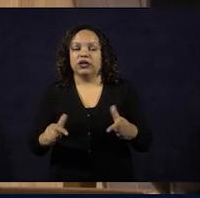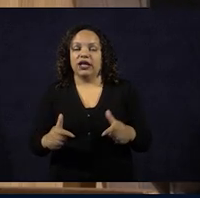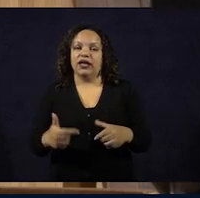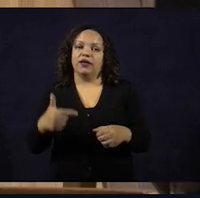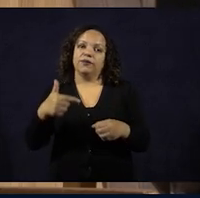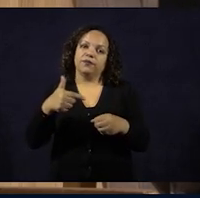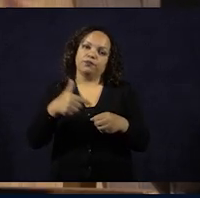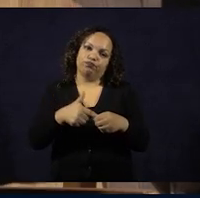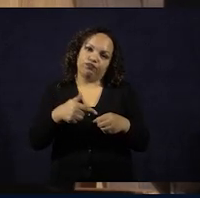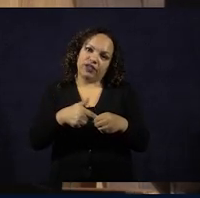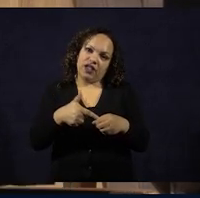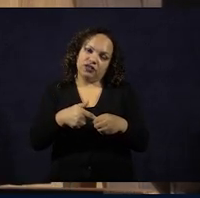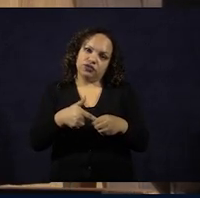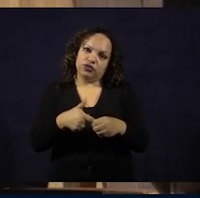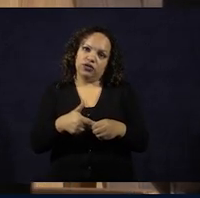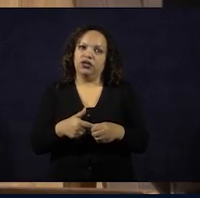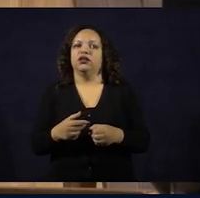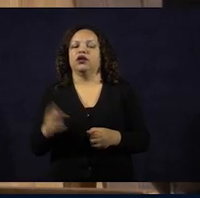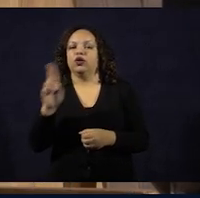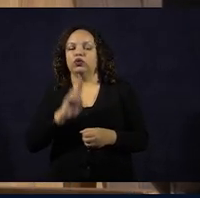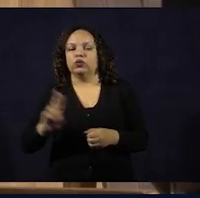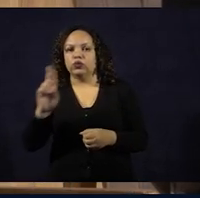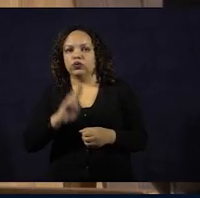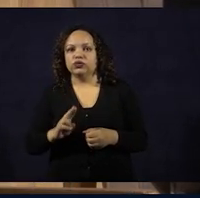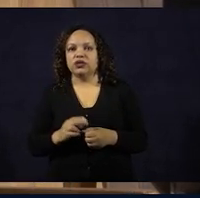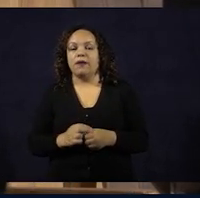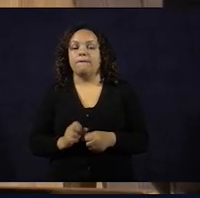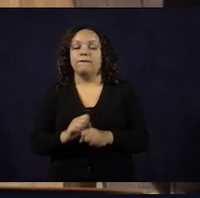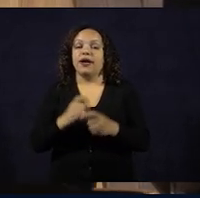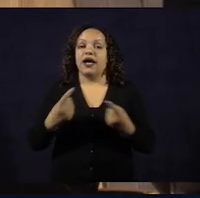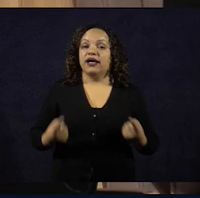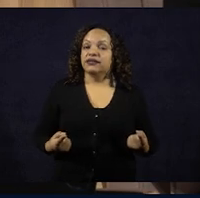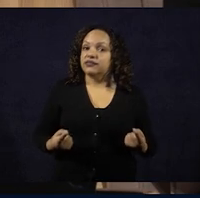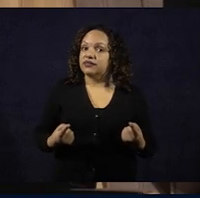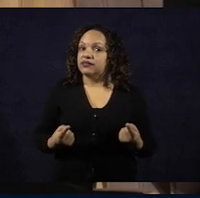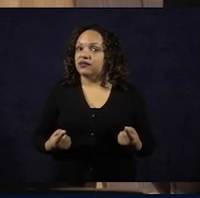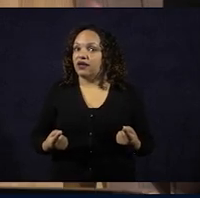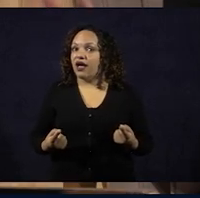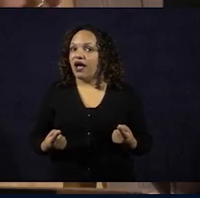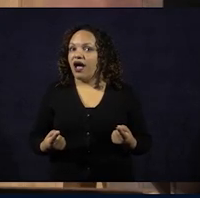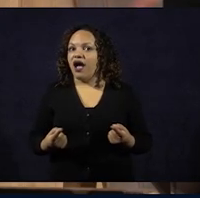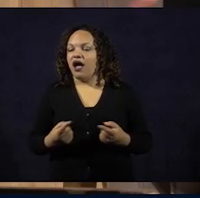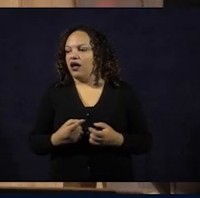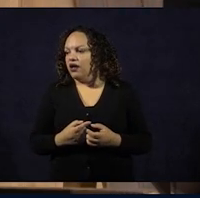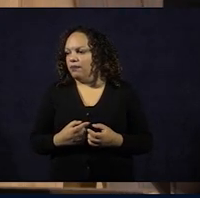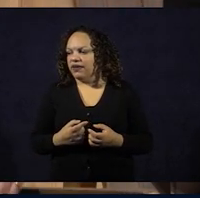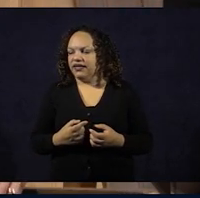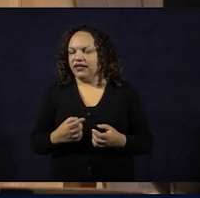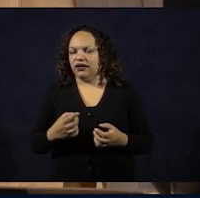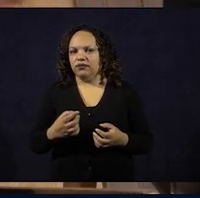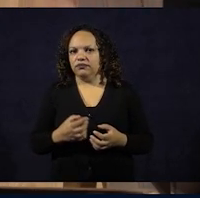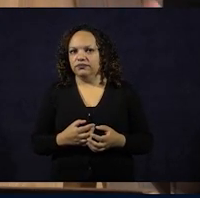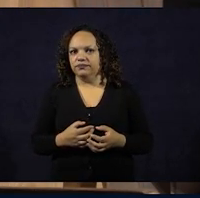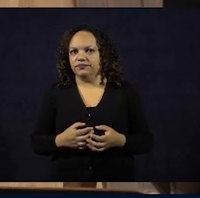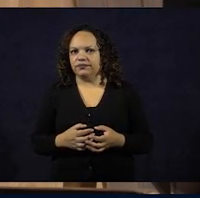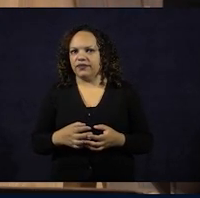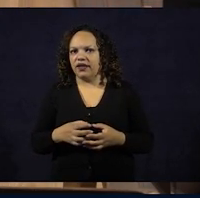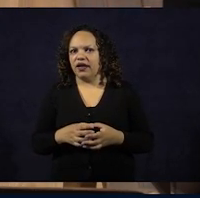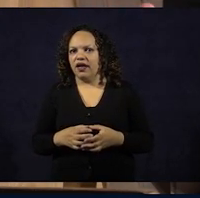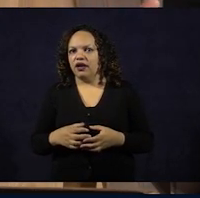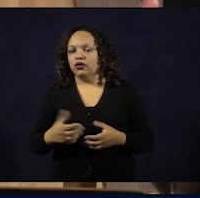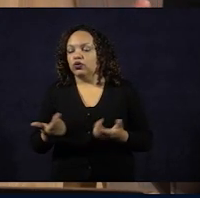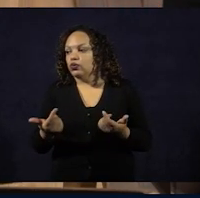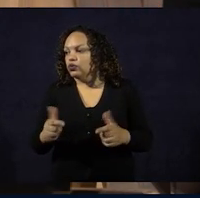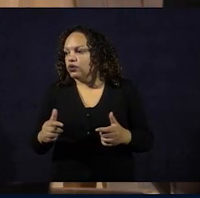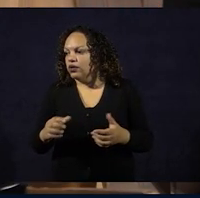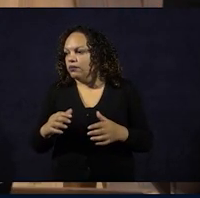elétrico é mais eficiente que o motor de combustão é uma desvantagem no carro elétrico é bateria Então você pega lá um Tesla tem 600